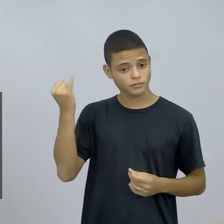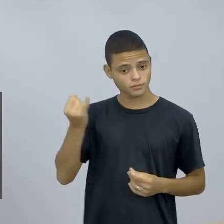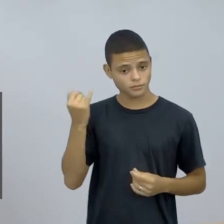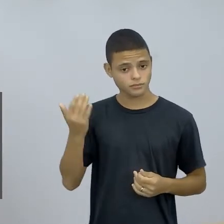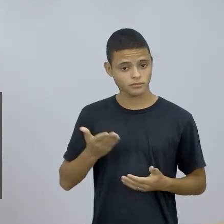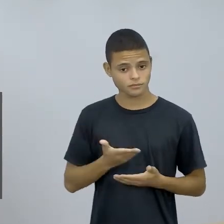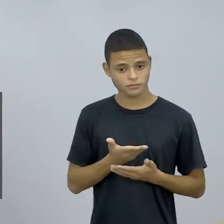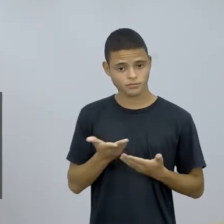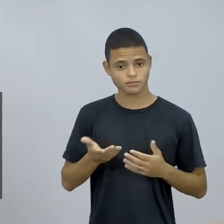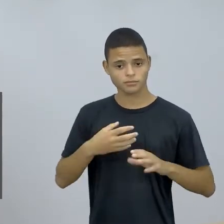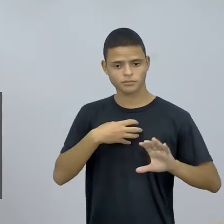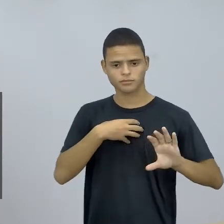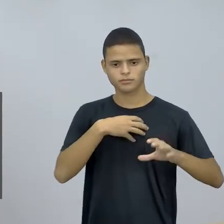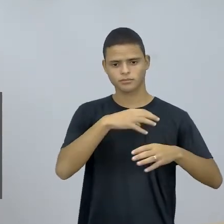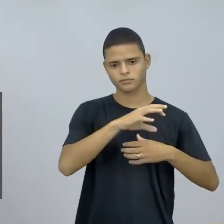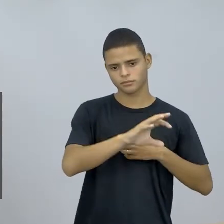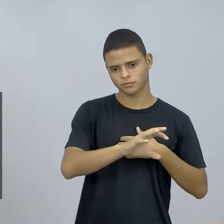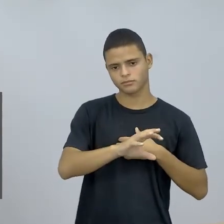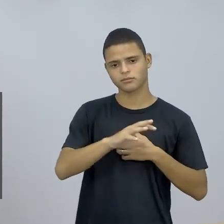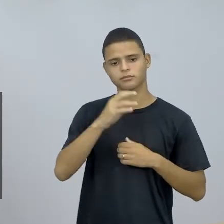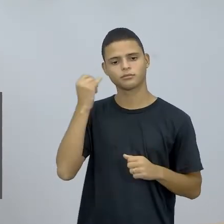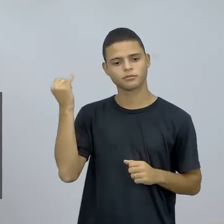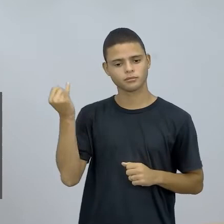terem empatia pelo outro.